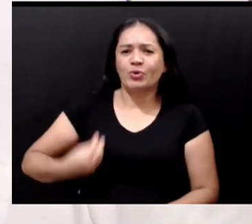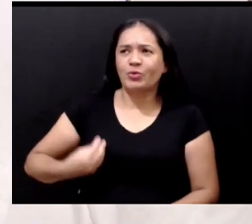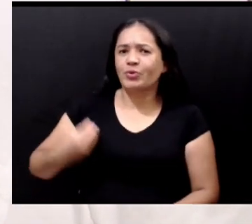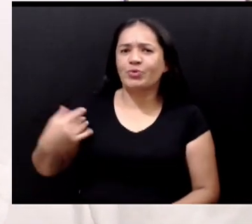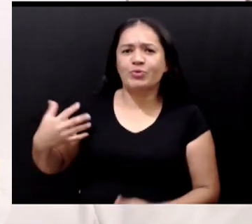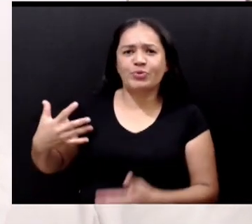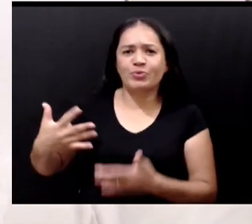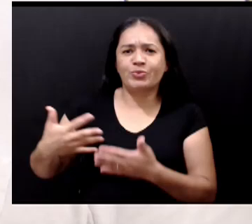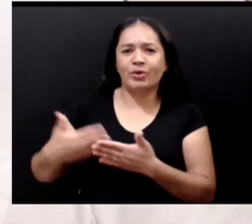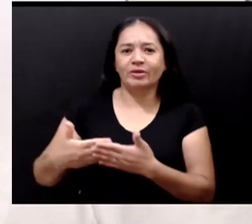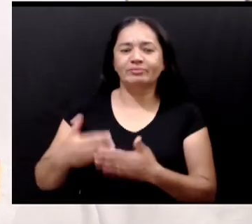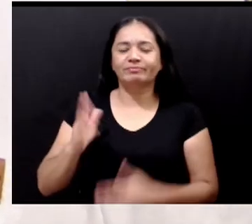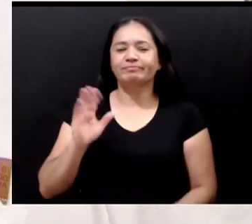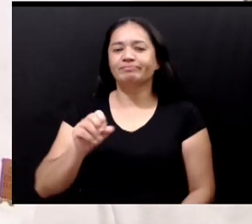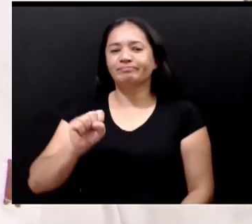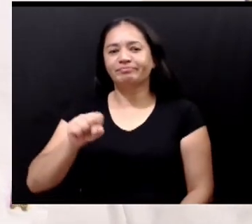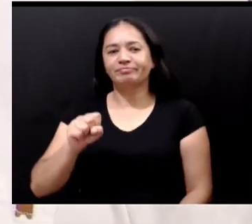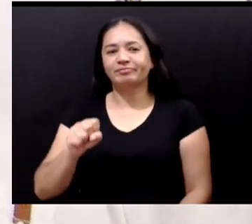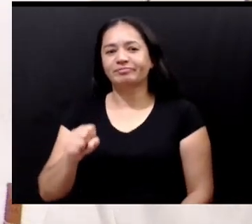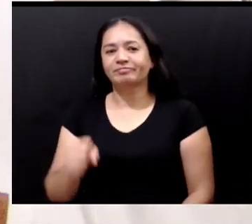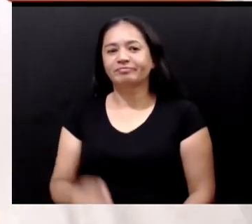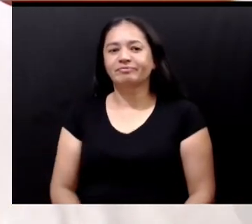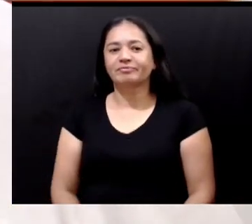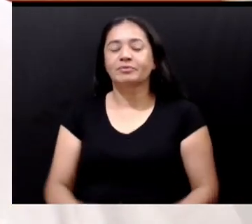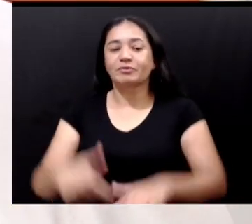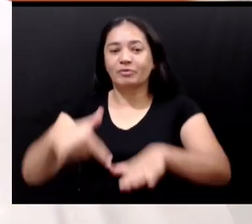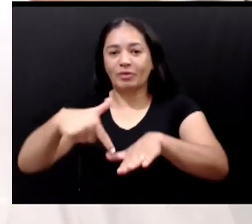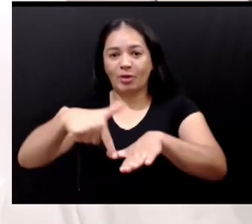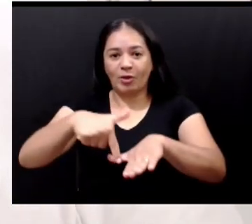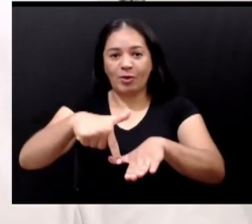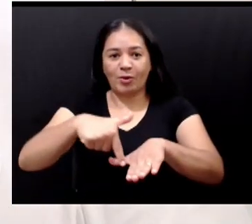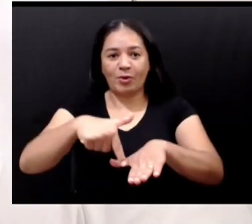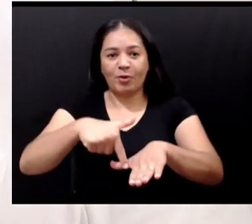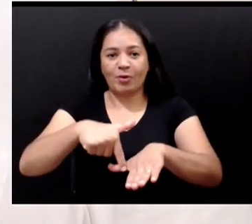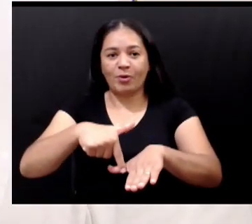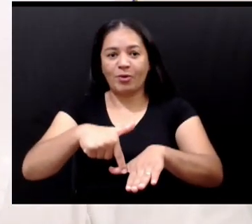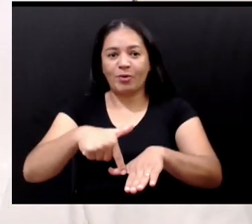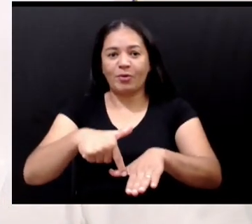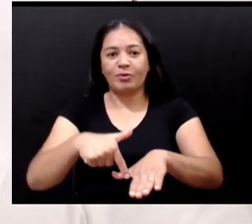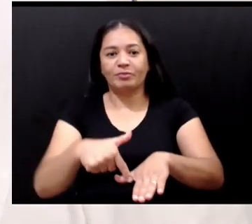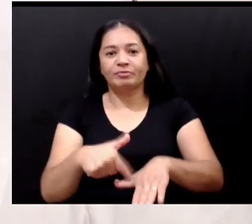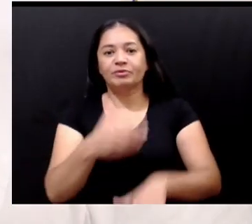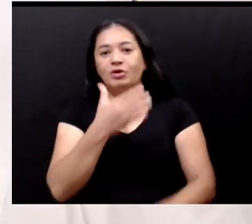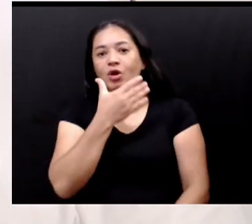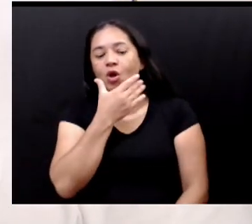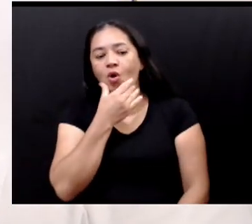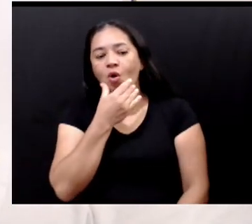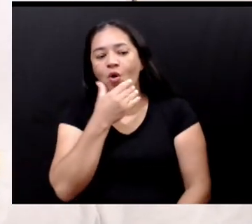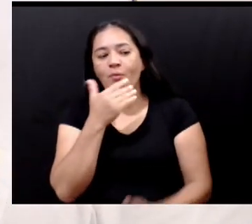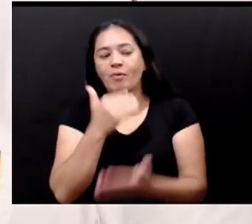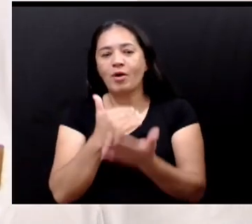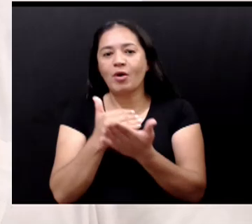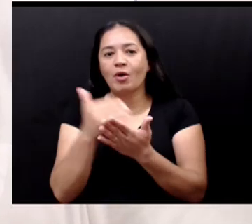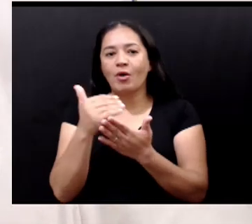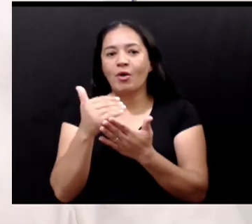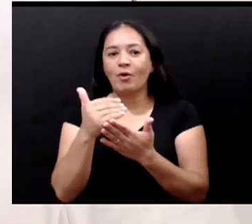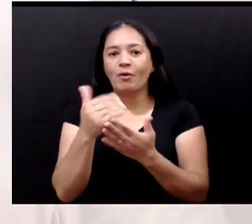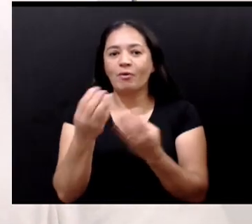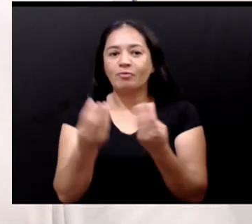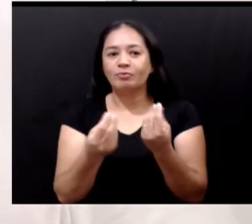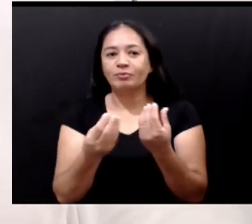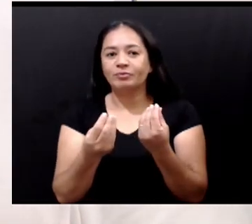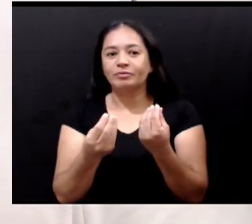muitos séculos, vamos dizer assim, né? Desde que o homem passou a ficar apoiado em duas patas,